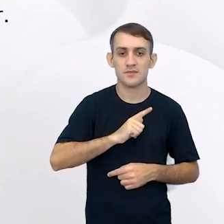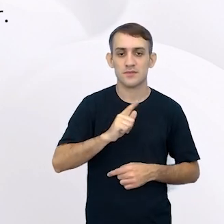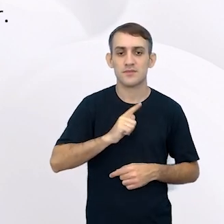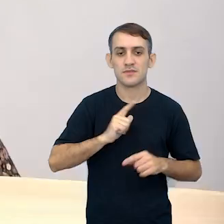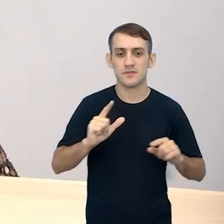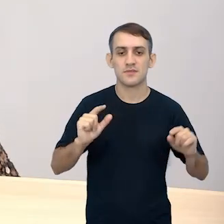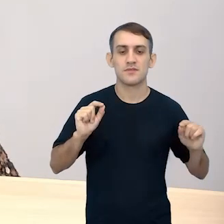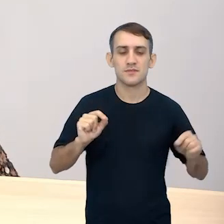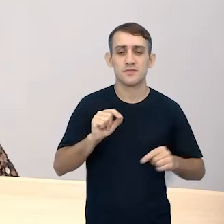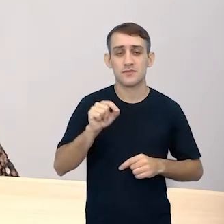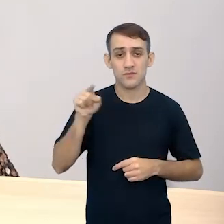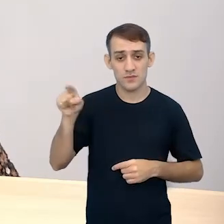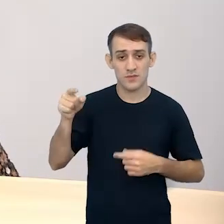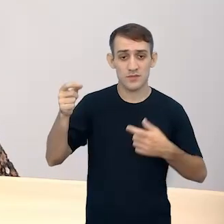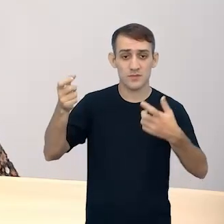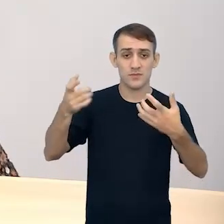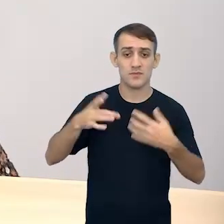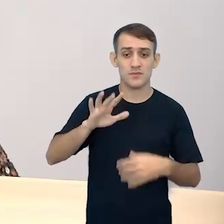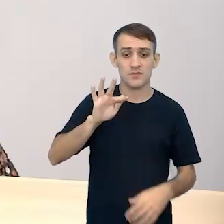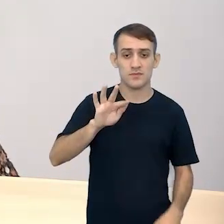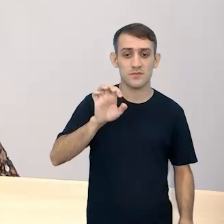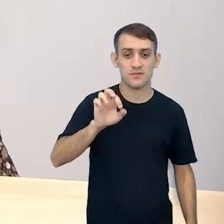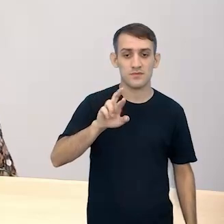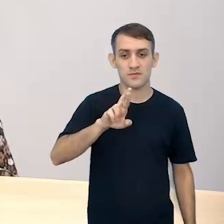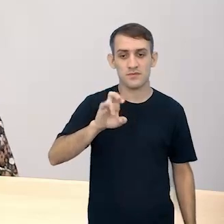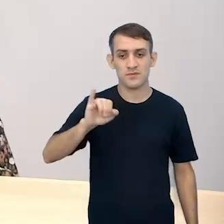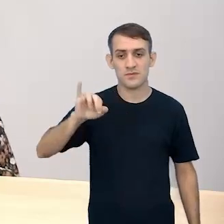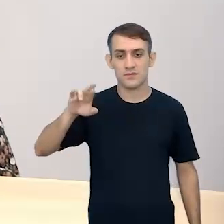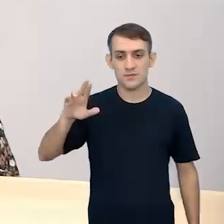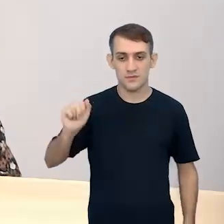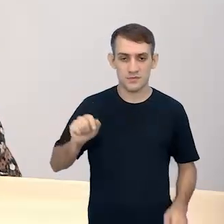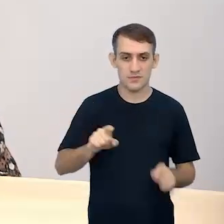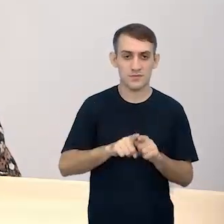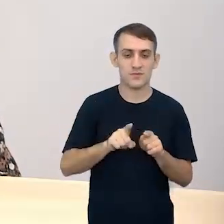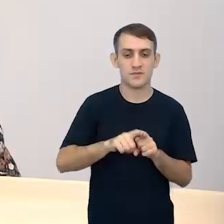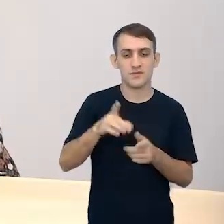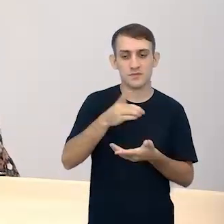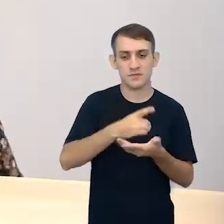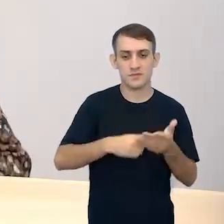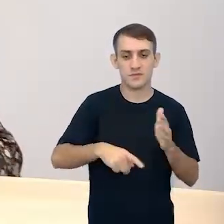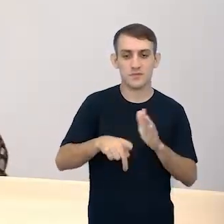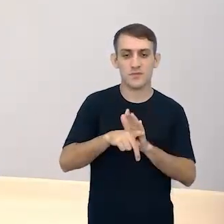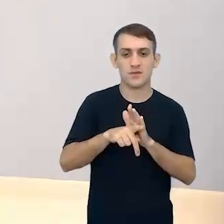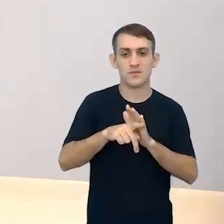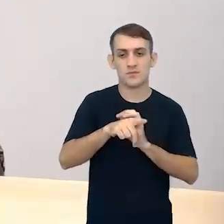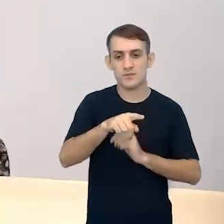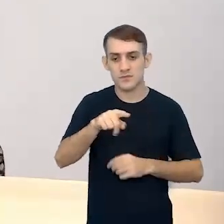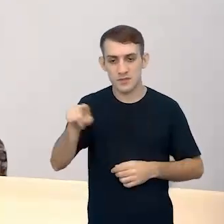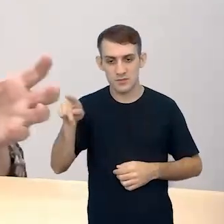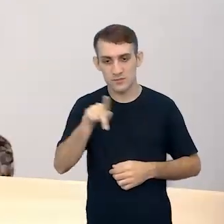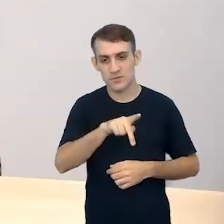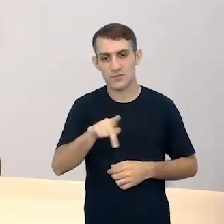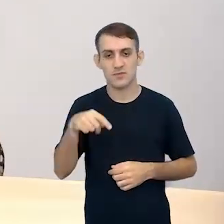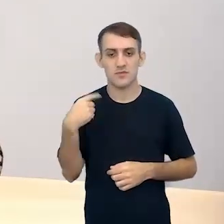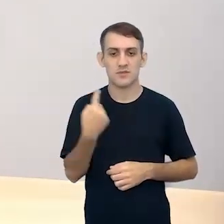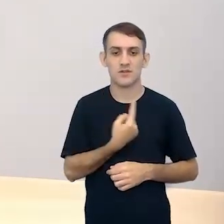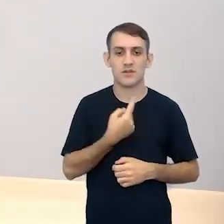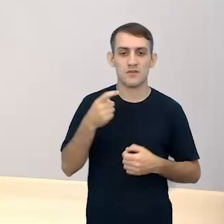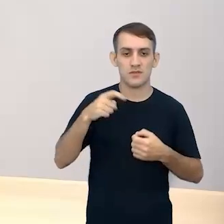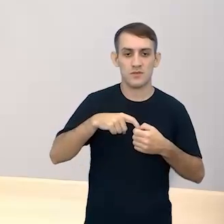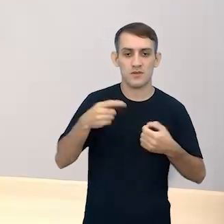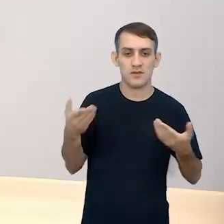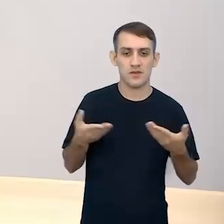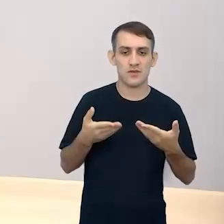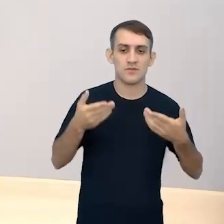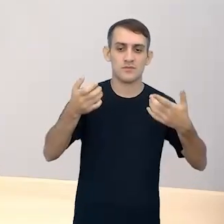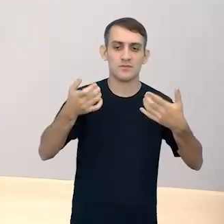você citou aqui, o Ferreira Studios, o Design Thinking para os professores. Então, dando uma retornada que já foi